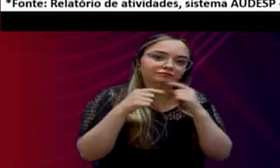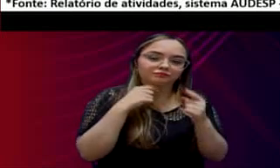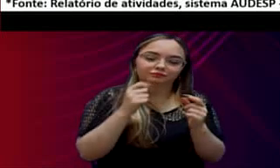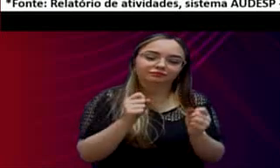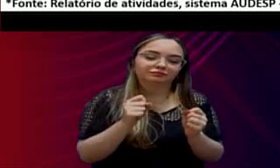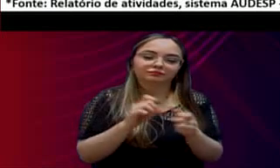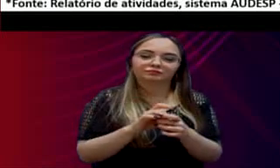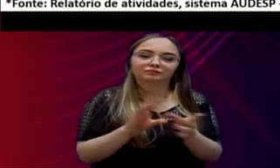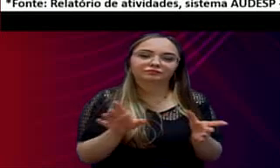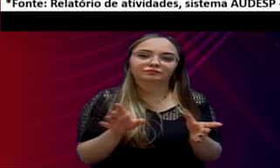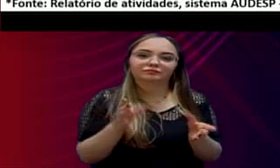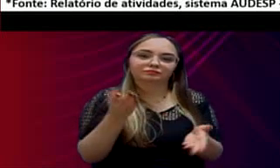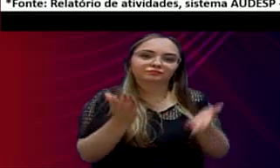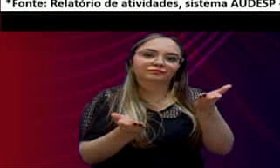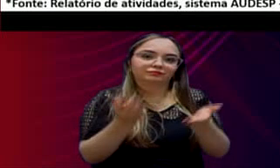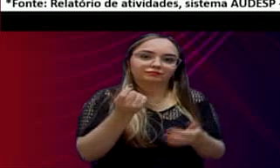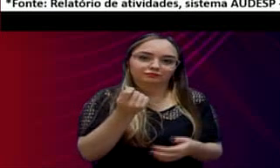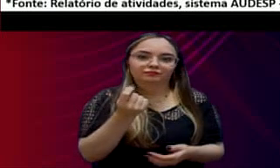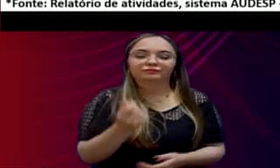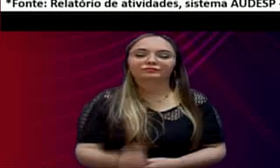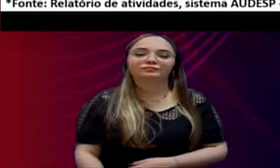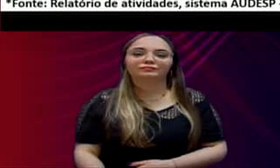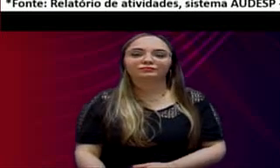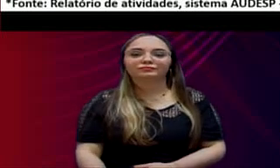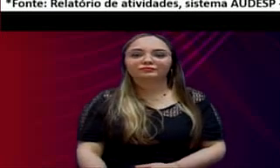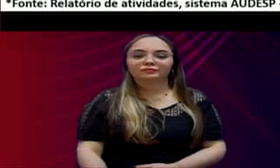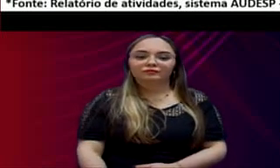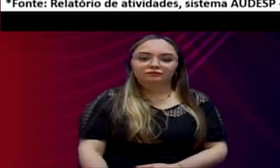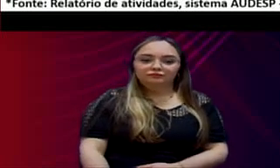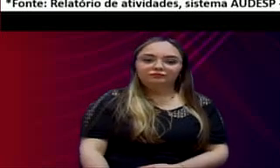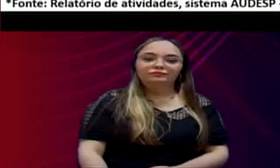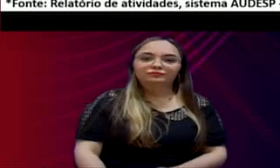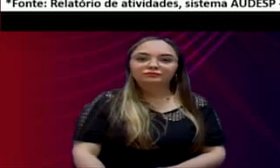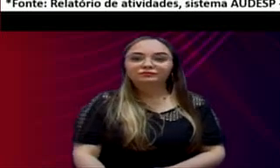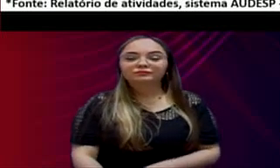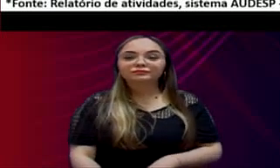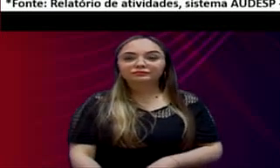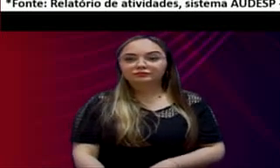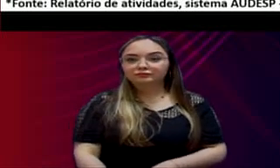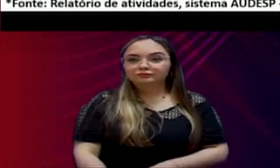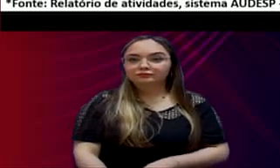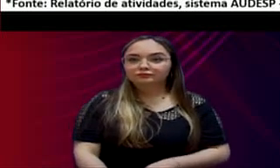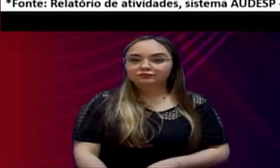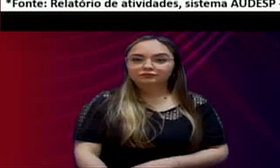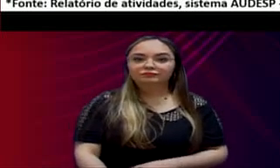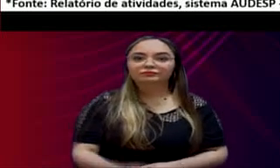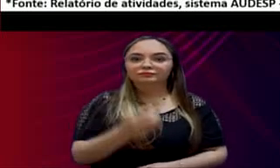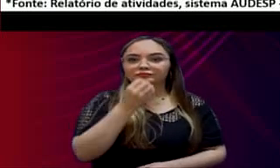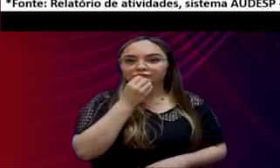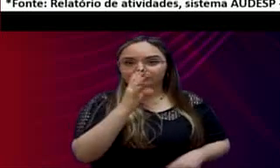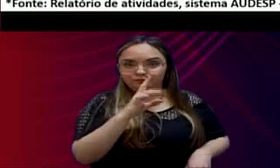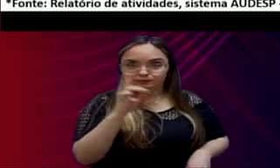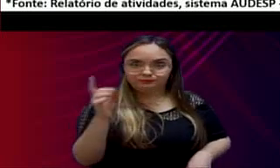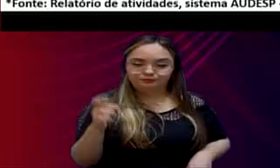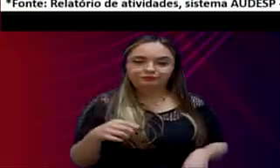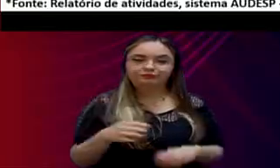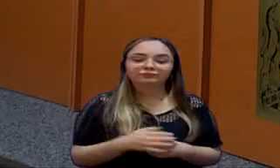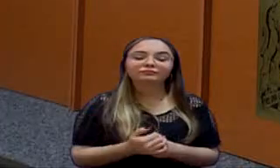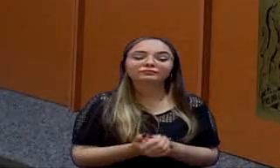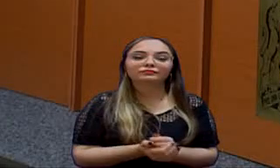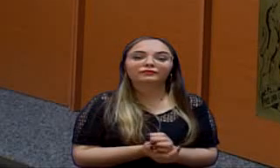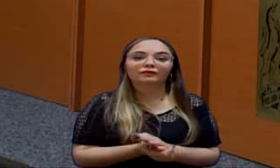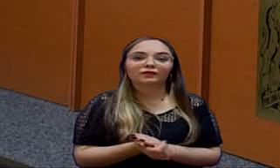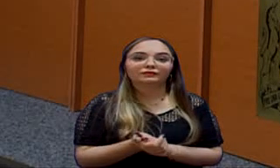questão do equilíbrio financeiro econômico financeiro Bom dia é